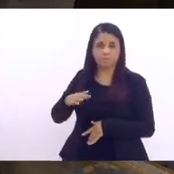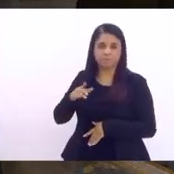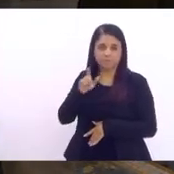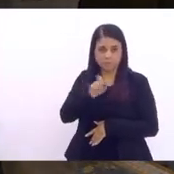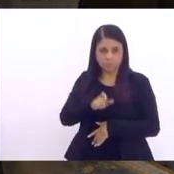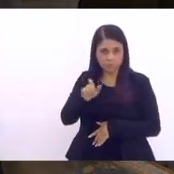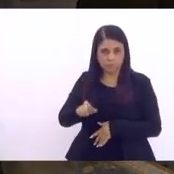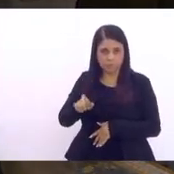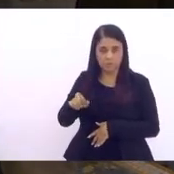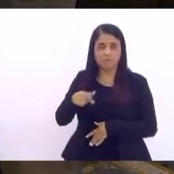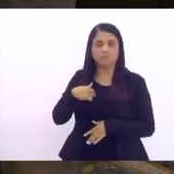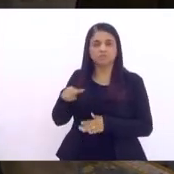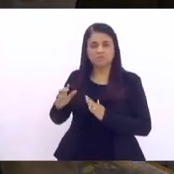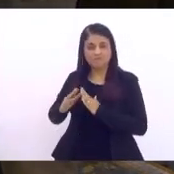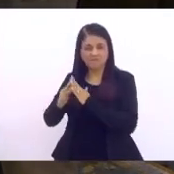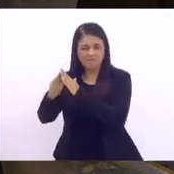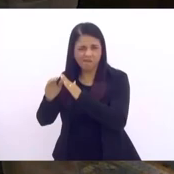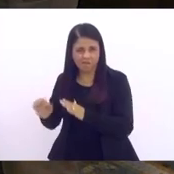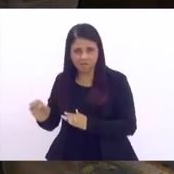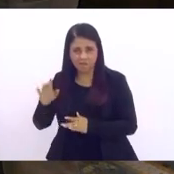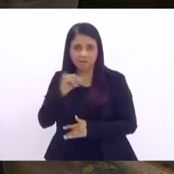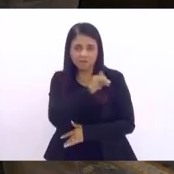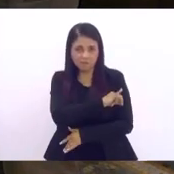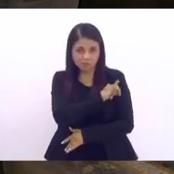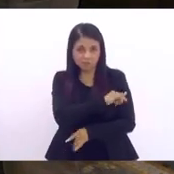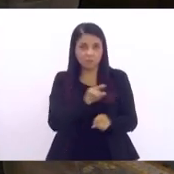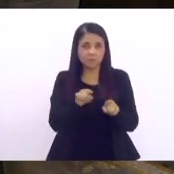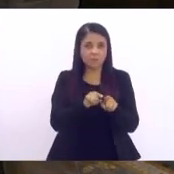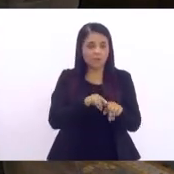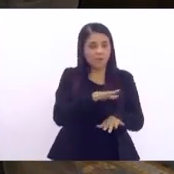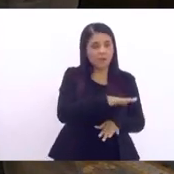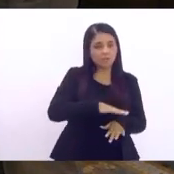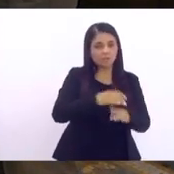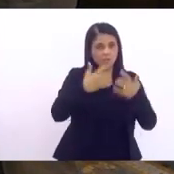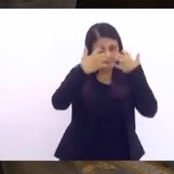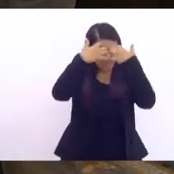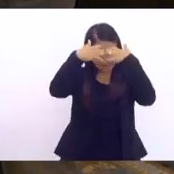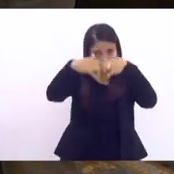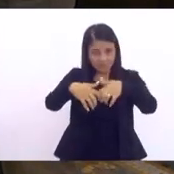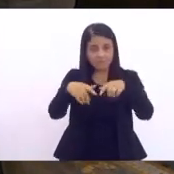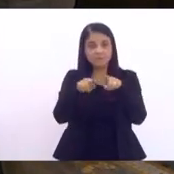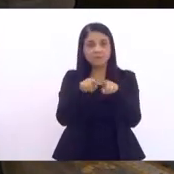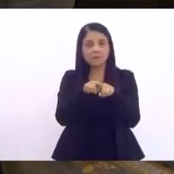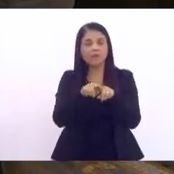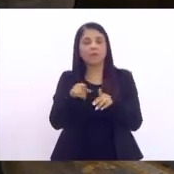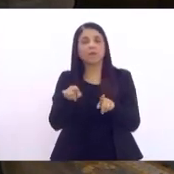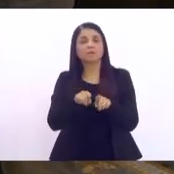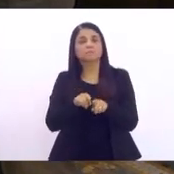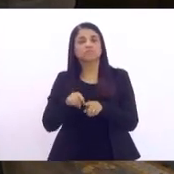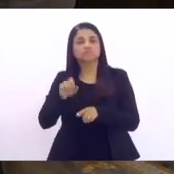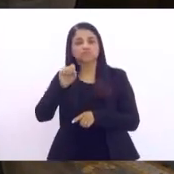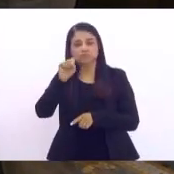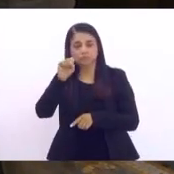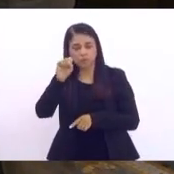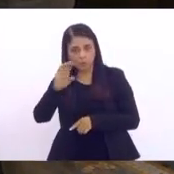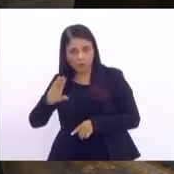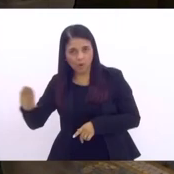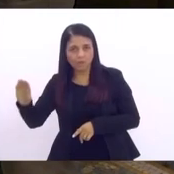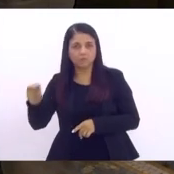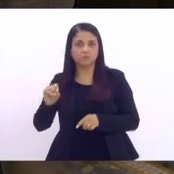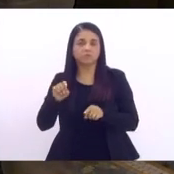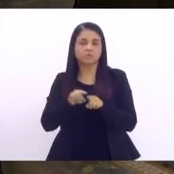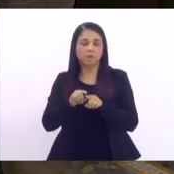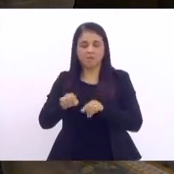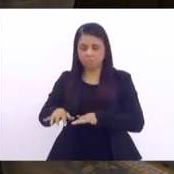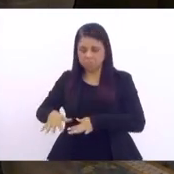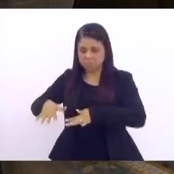Janeiro, a gente vê isso na nossa região serrana, a gente vê isso no norte e noroeste do estado também, com alagamentos e enchentes.